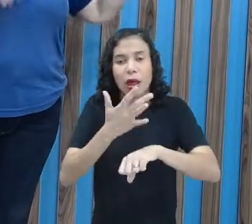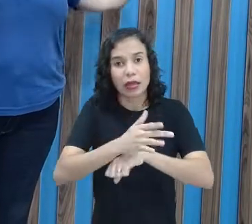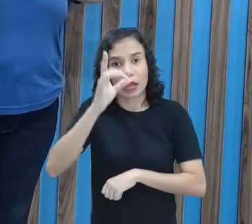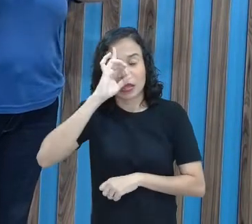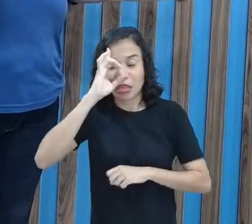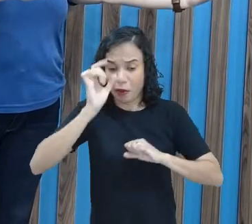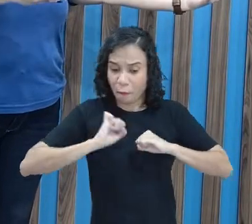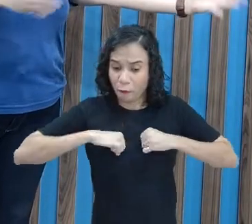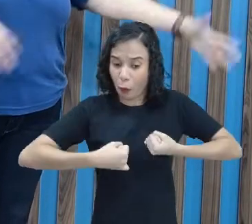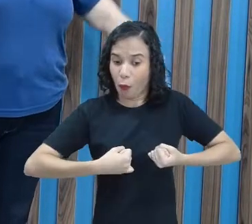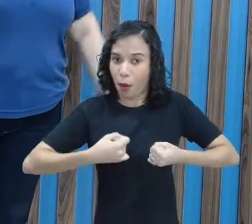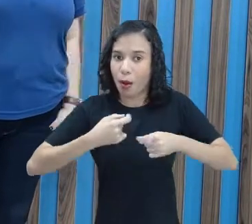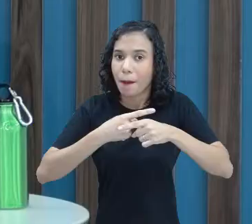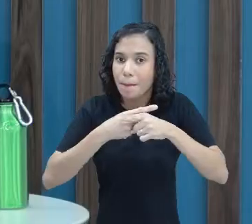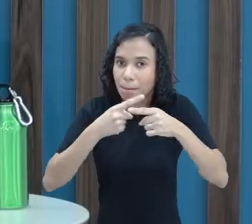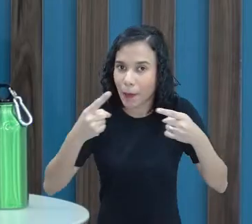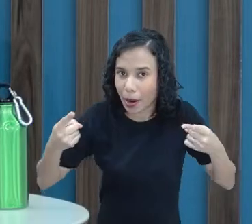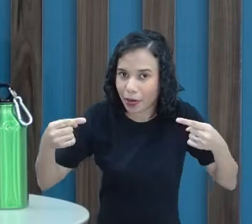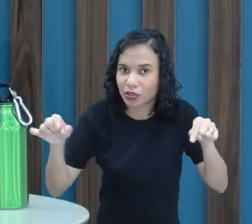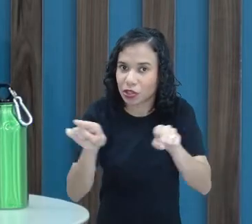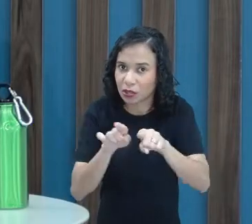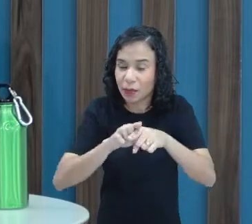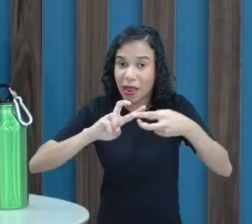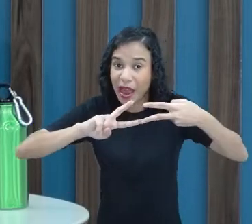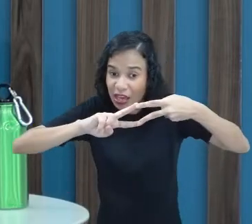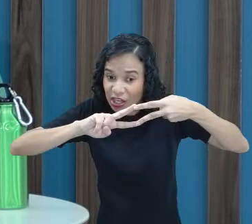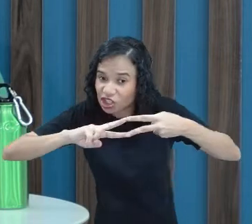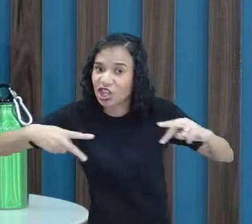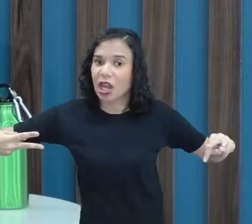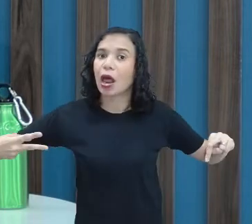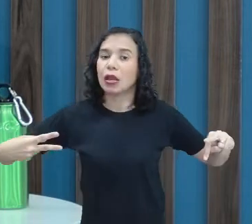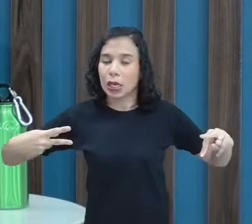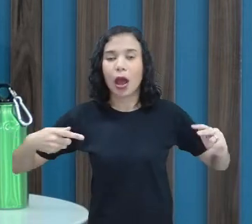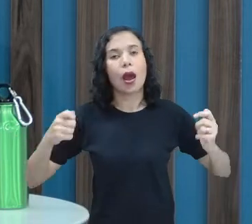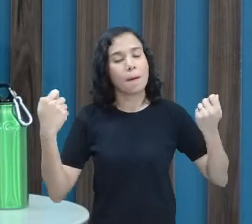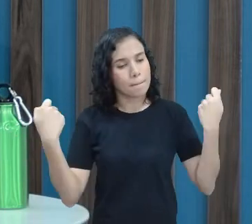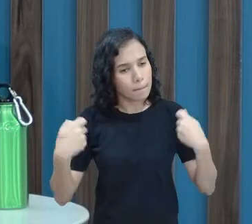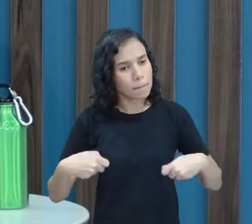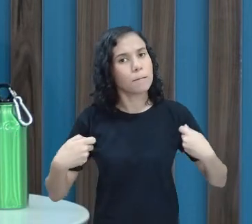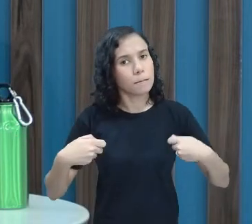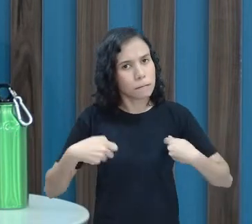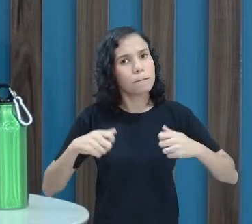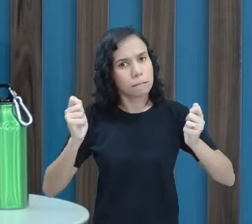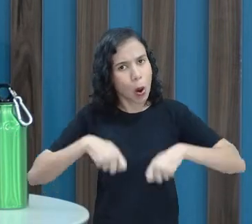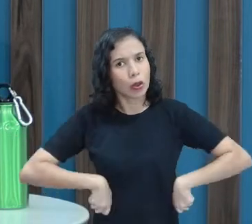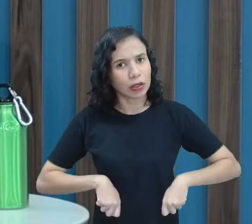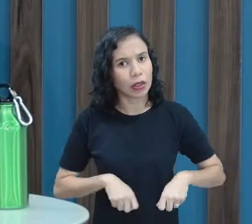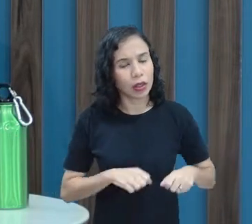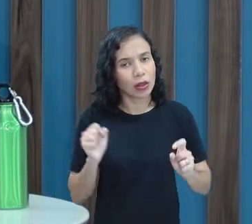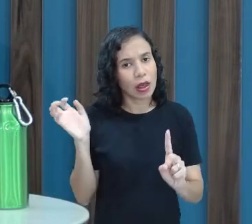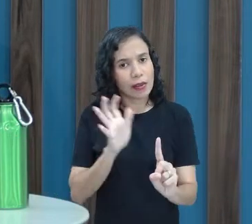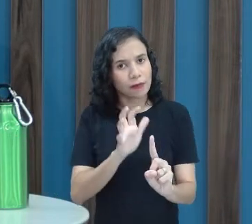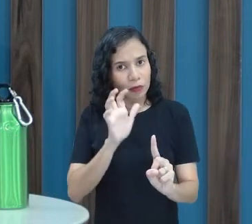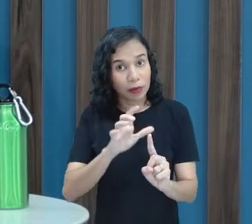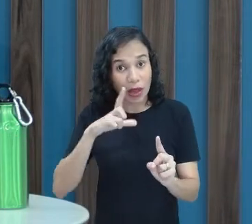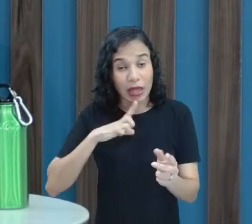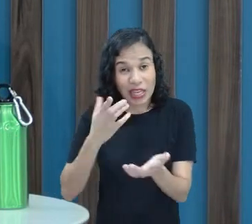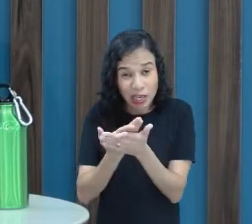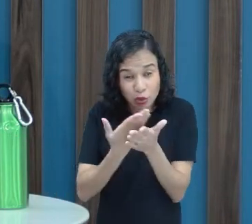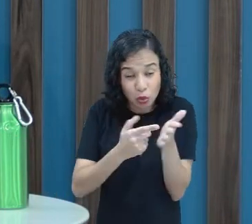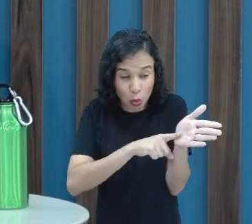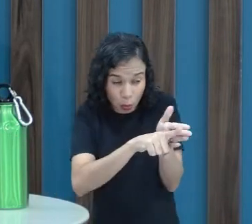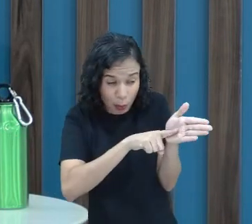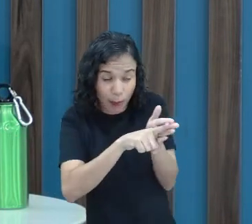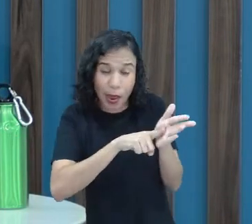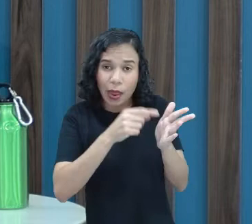Exato. Mas os fatores genéticos, eles também podem influenciar, né? Inclusive, existem estudos aí